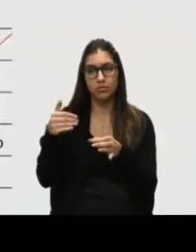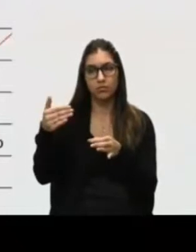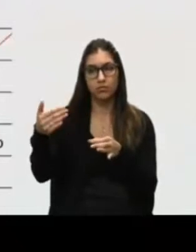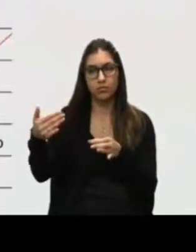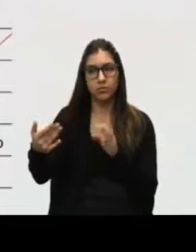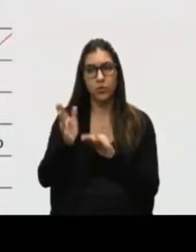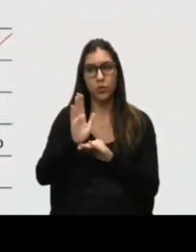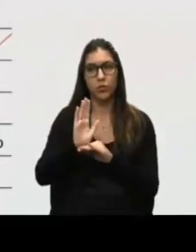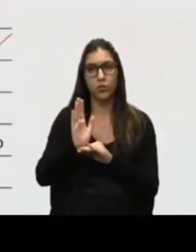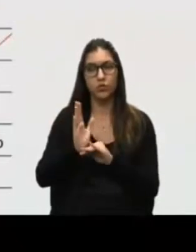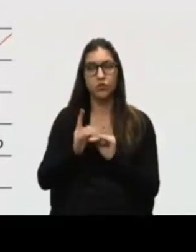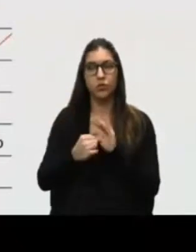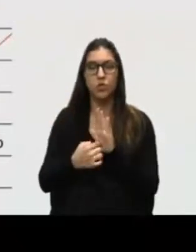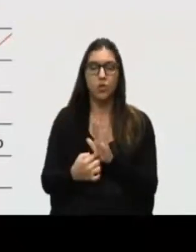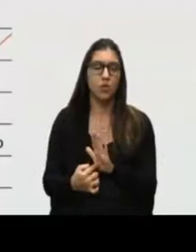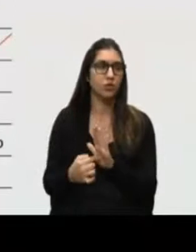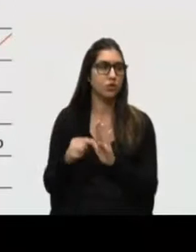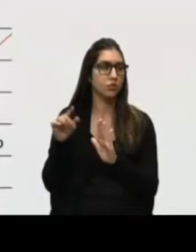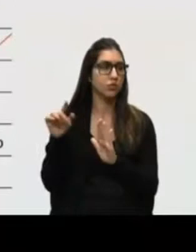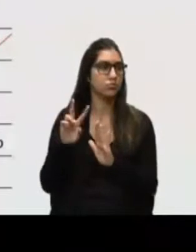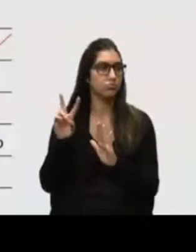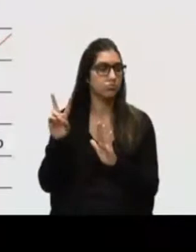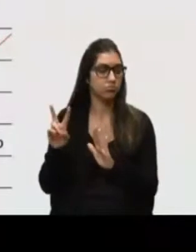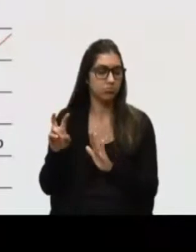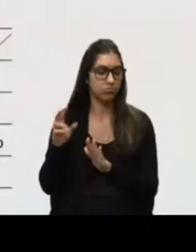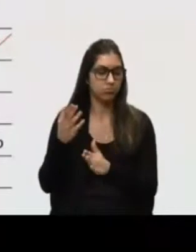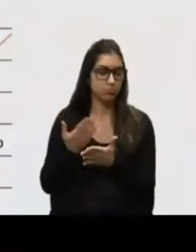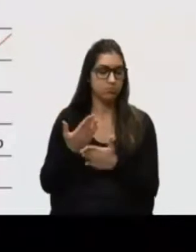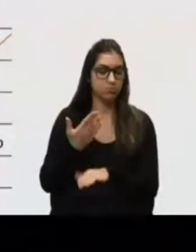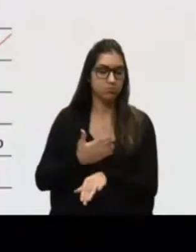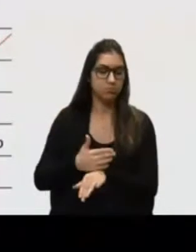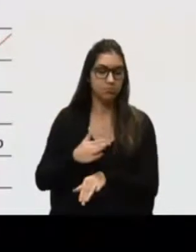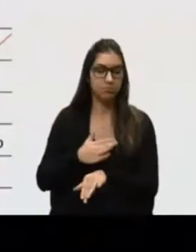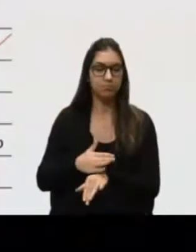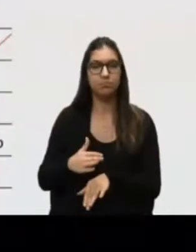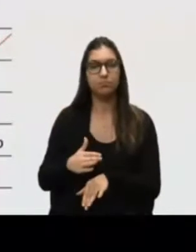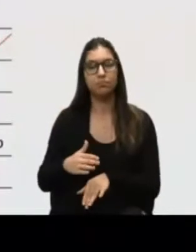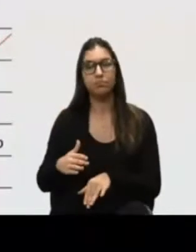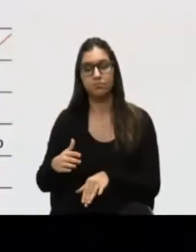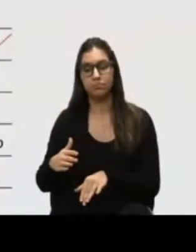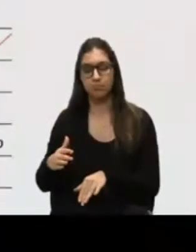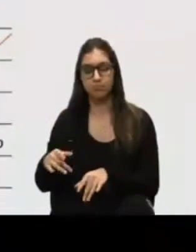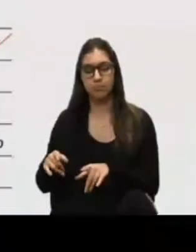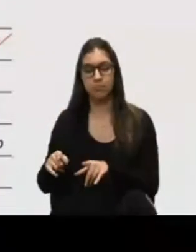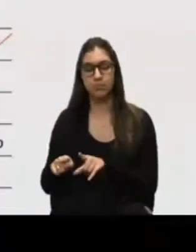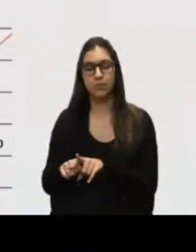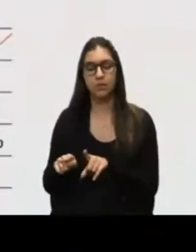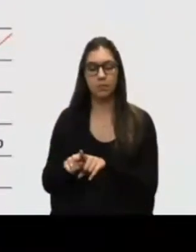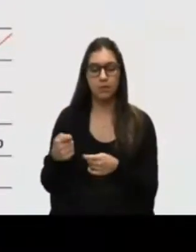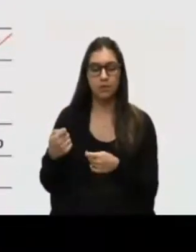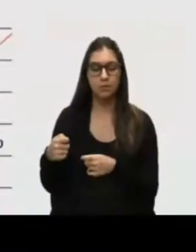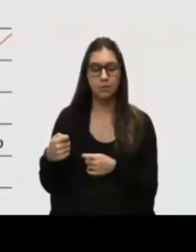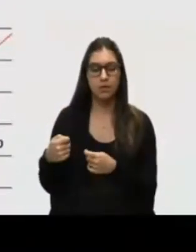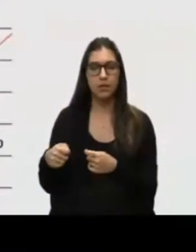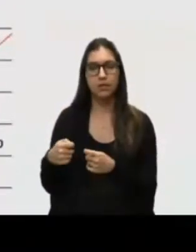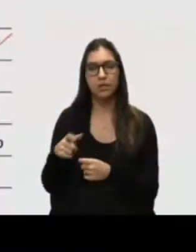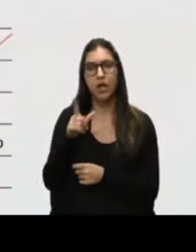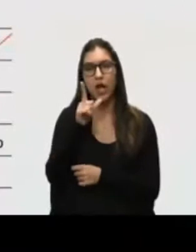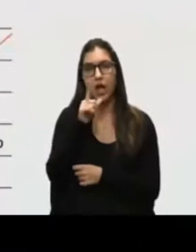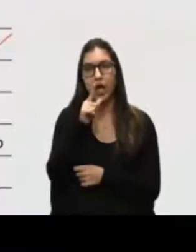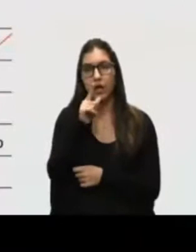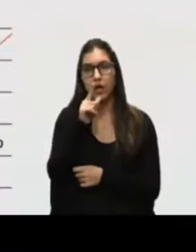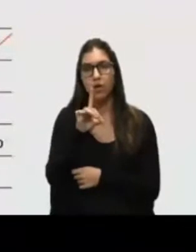vídeos que mostram essa parte da aula prática. Também vamos precisar de pisceta de água destilada, uma